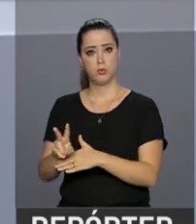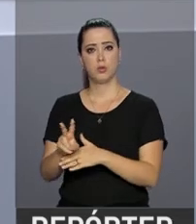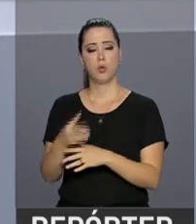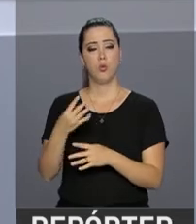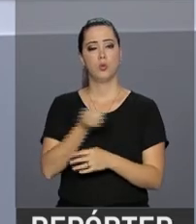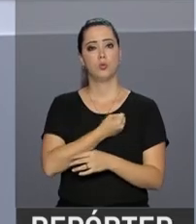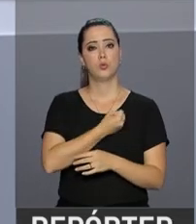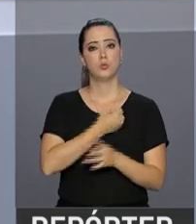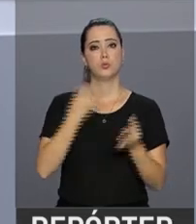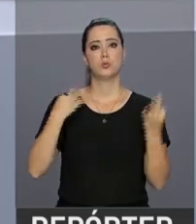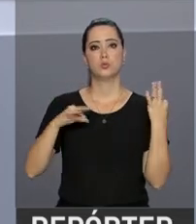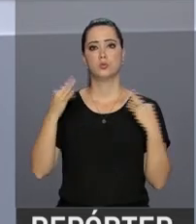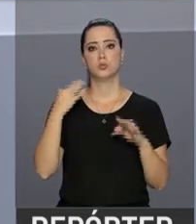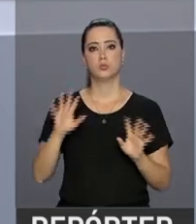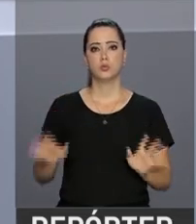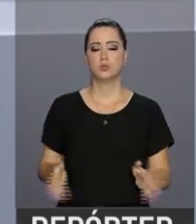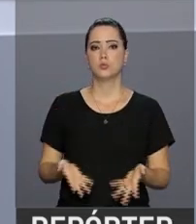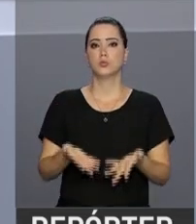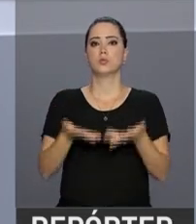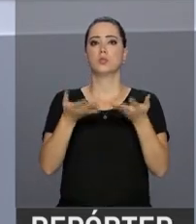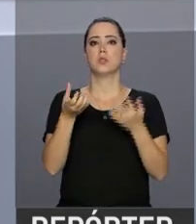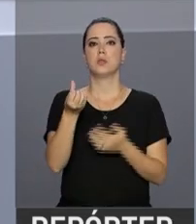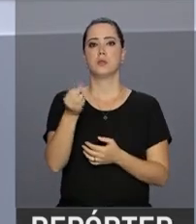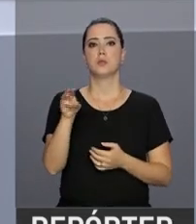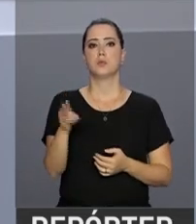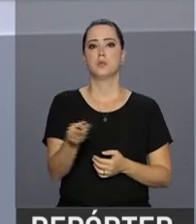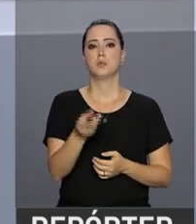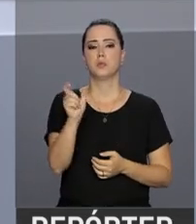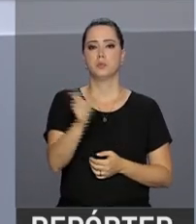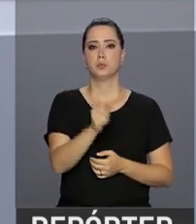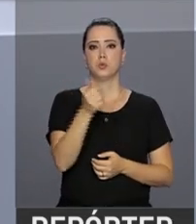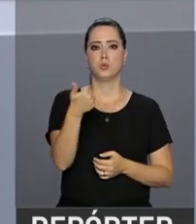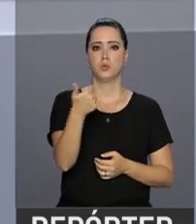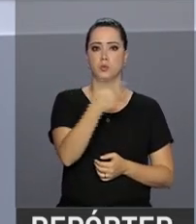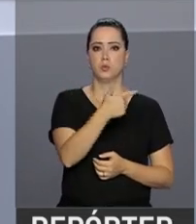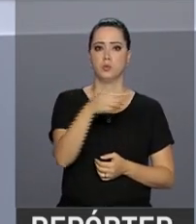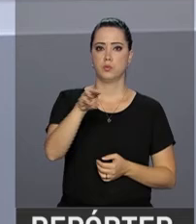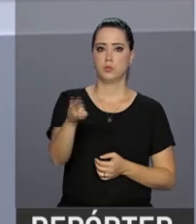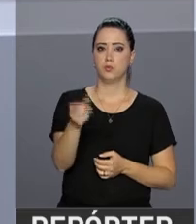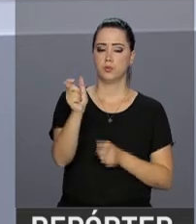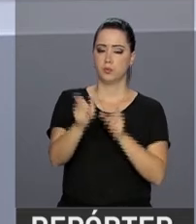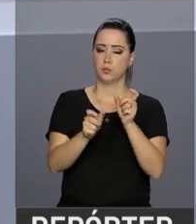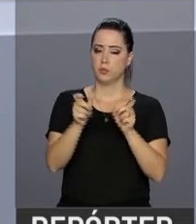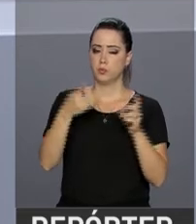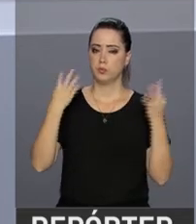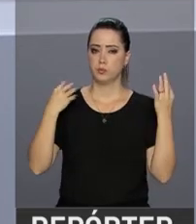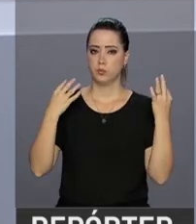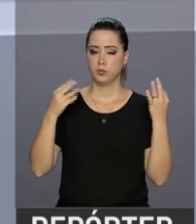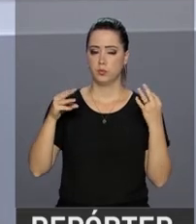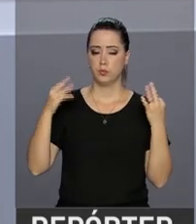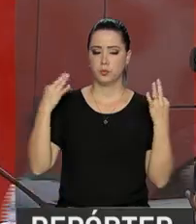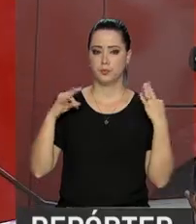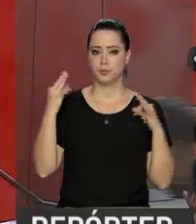de turistas estrangeiros suba dos atuais 6,5 milhões para 12 milhões de viajantes ao ano.